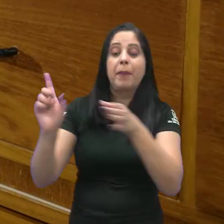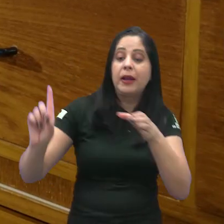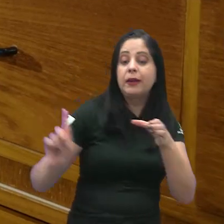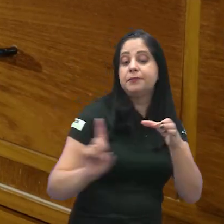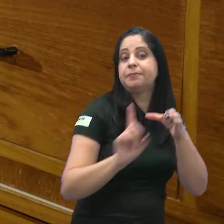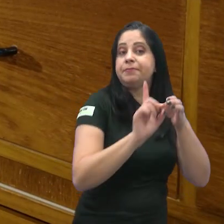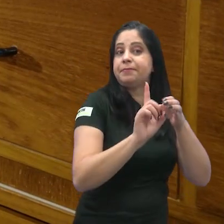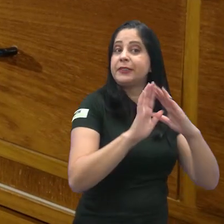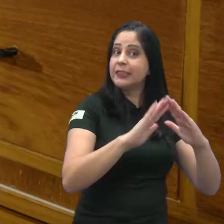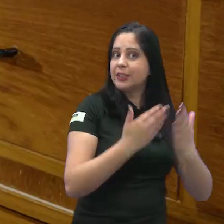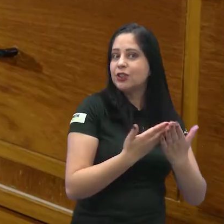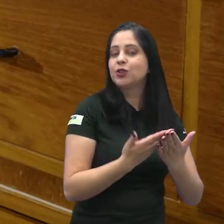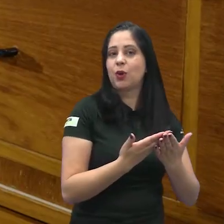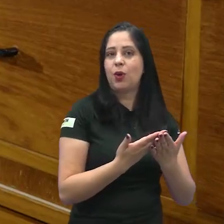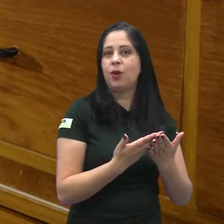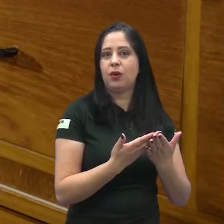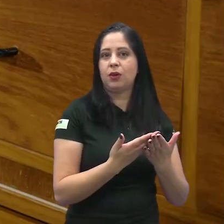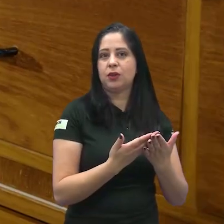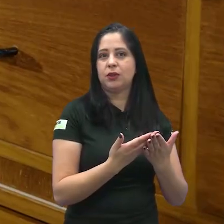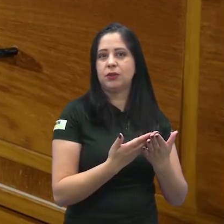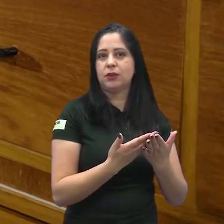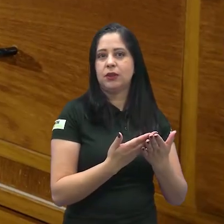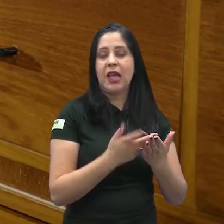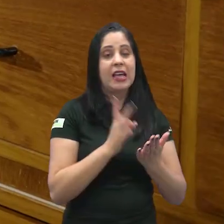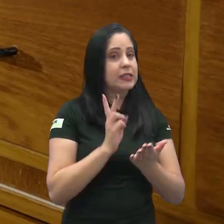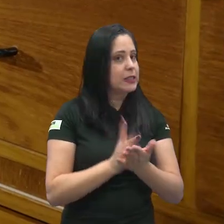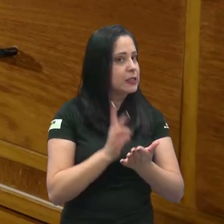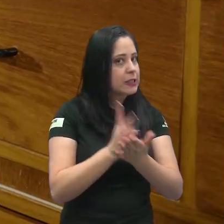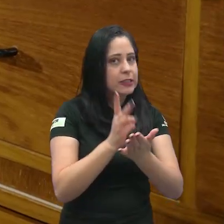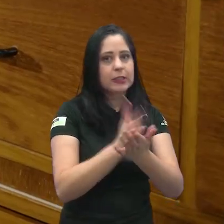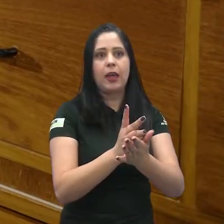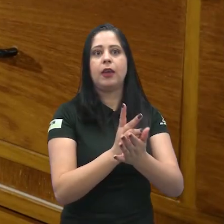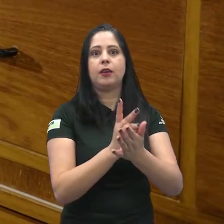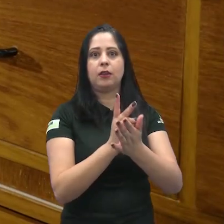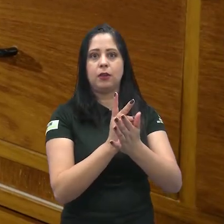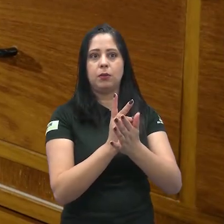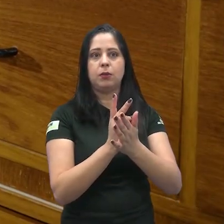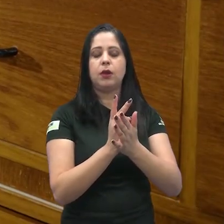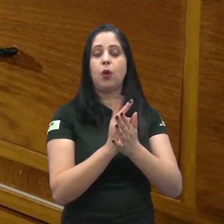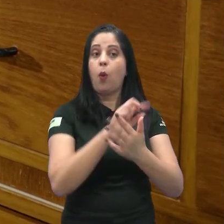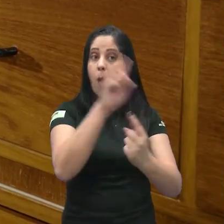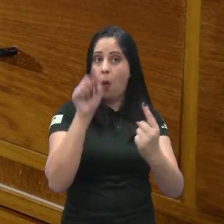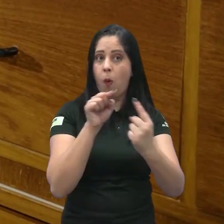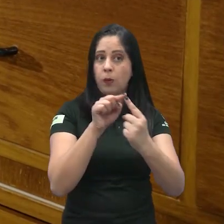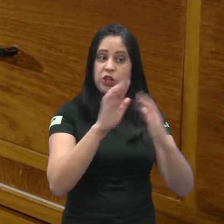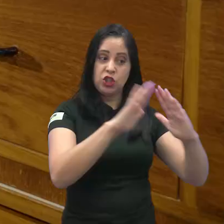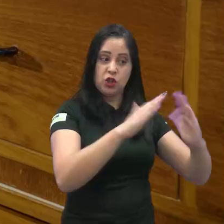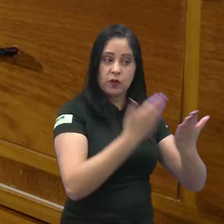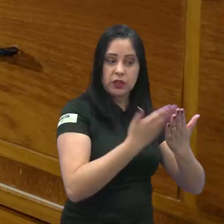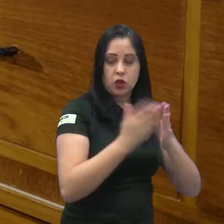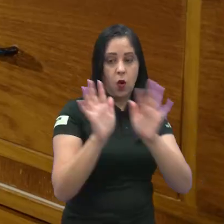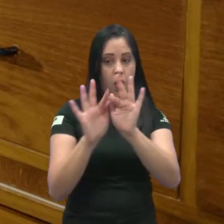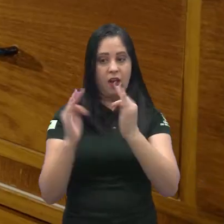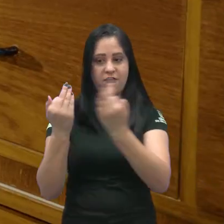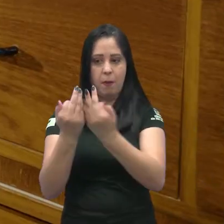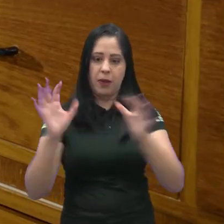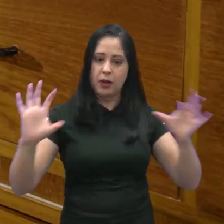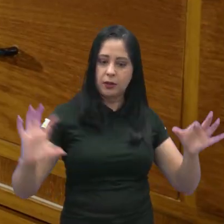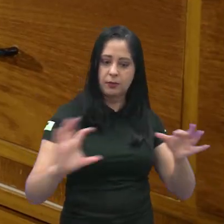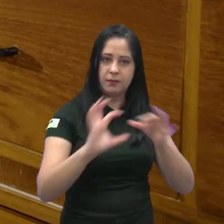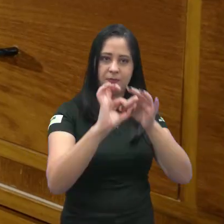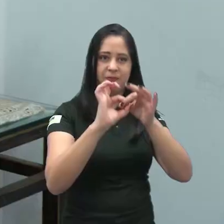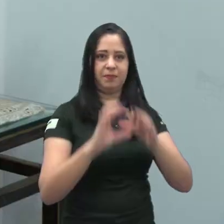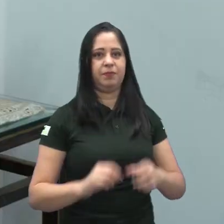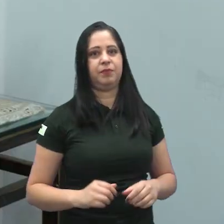ambiente escolar. Nada eles pensam sozinhos, tudo eles pensam junto com a família, né? É uma extensão do lar, o Eden